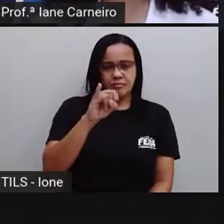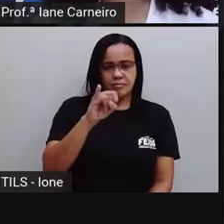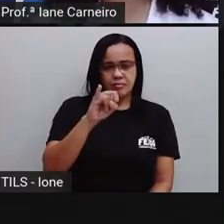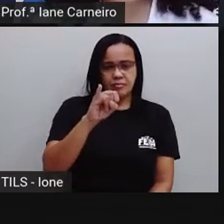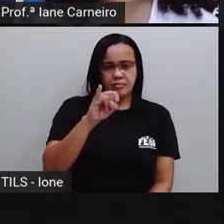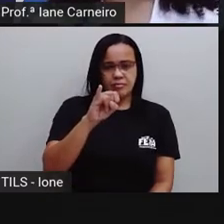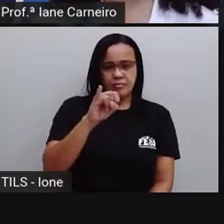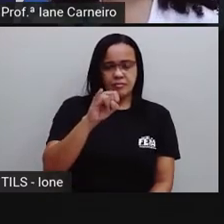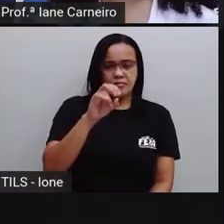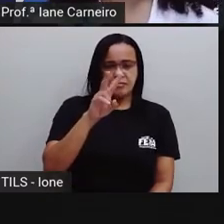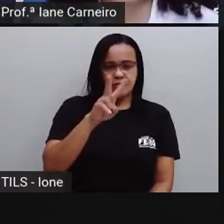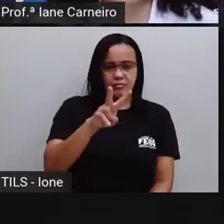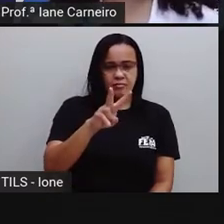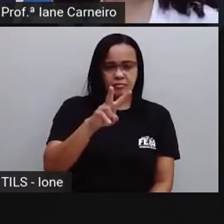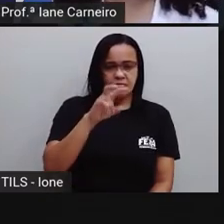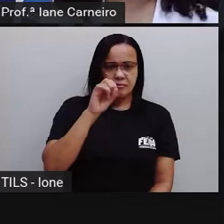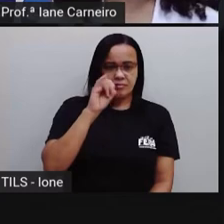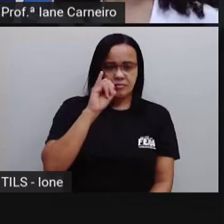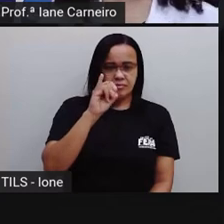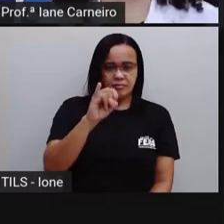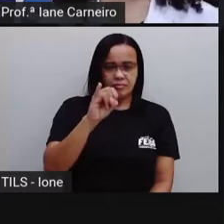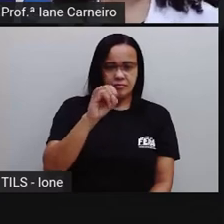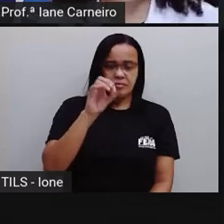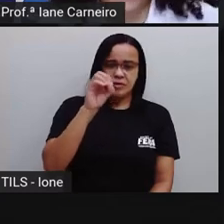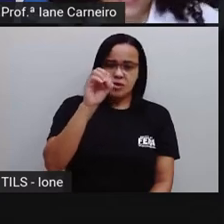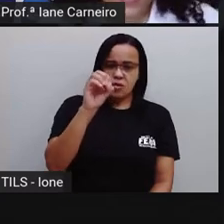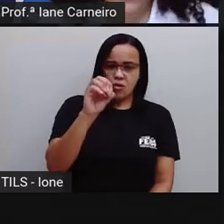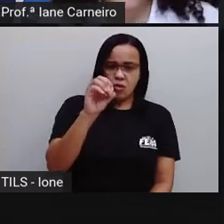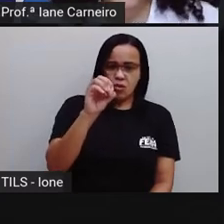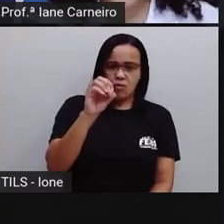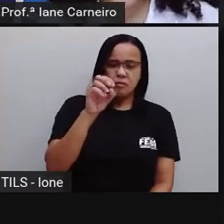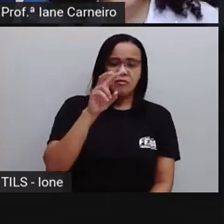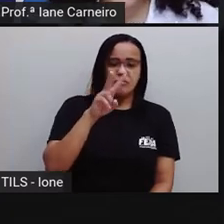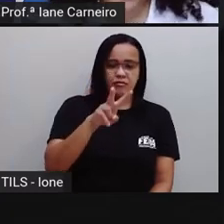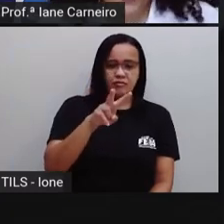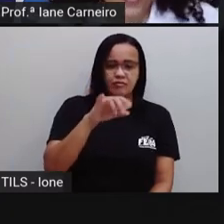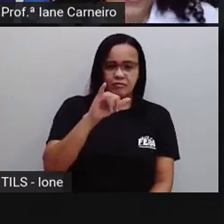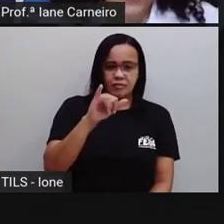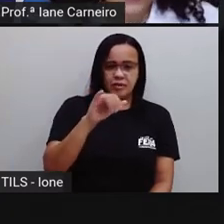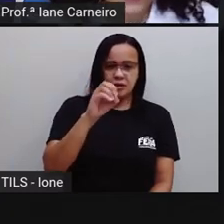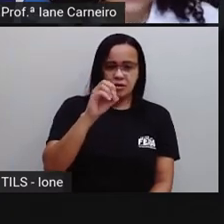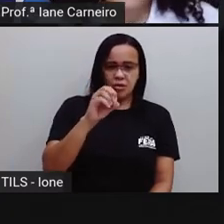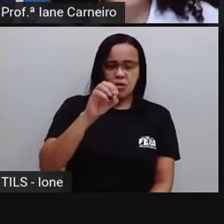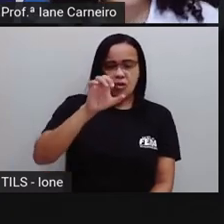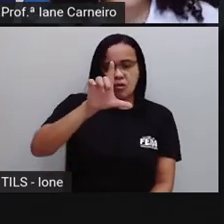assim a gente forma são 12V wi-vi o